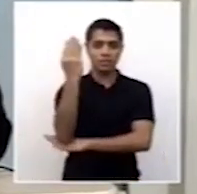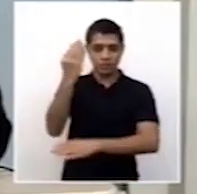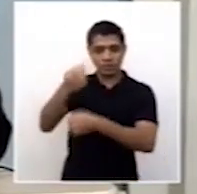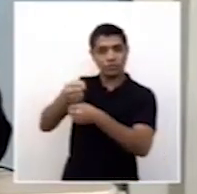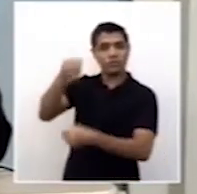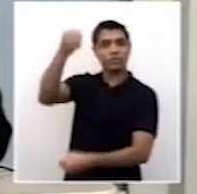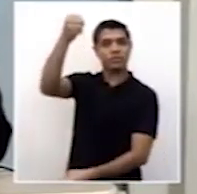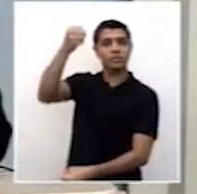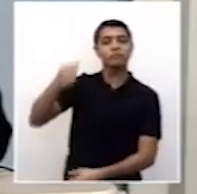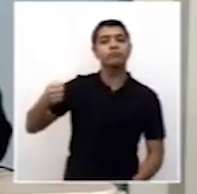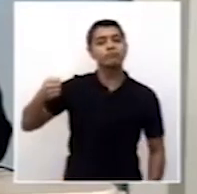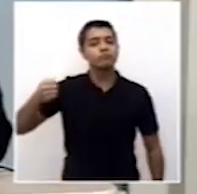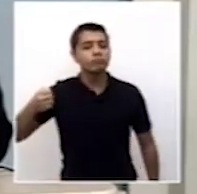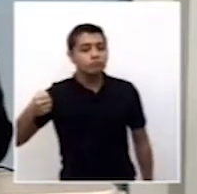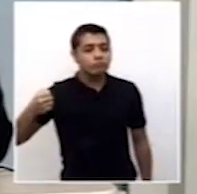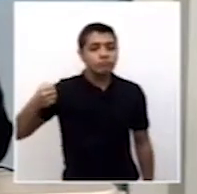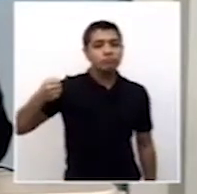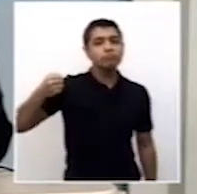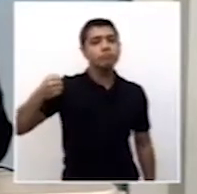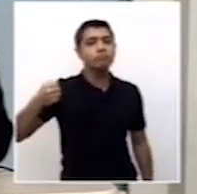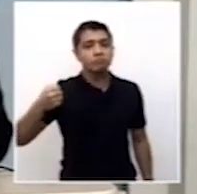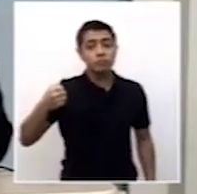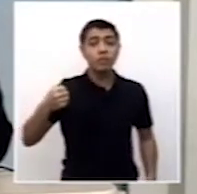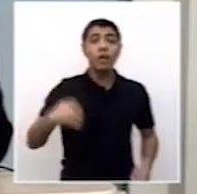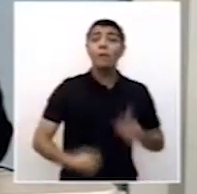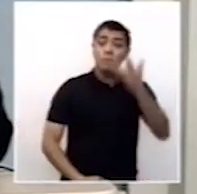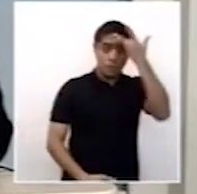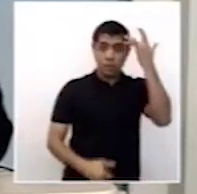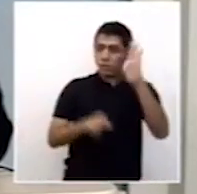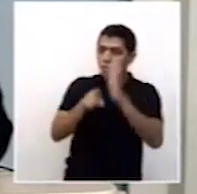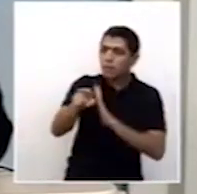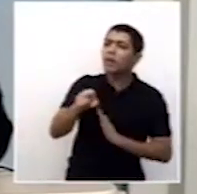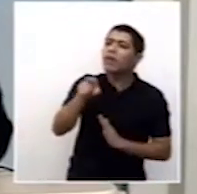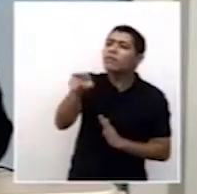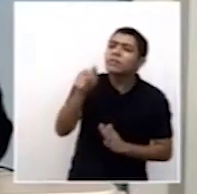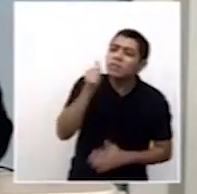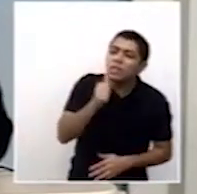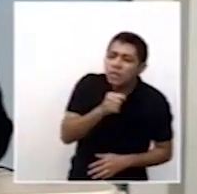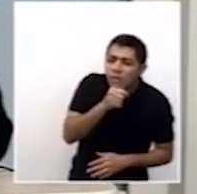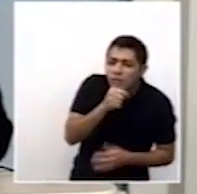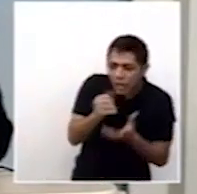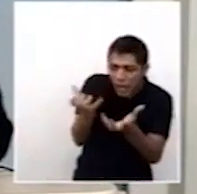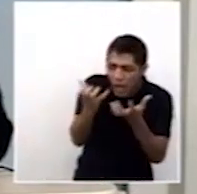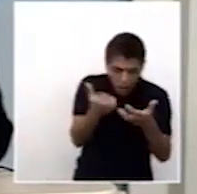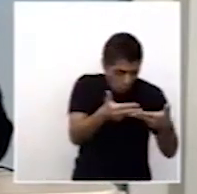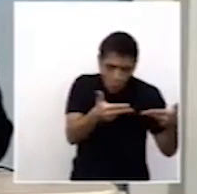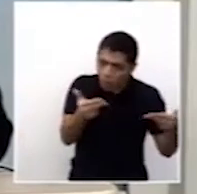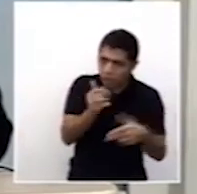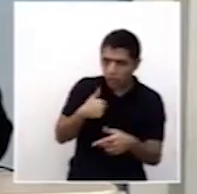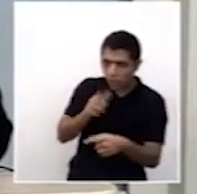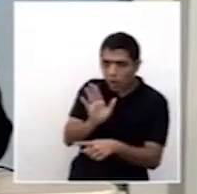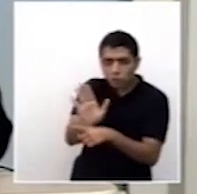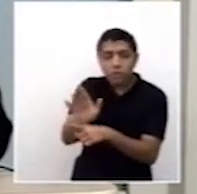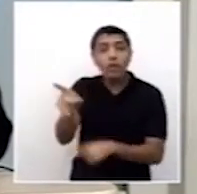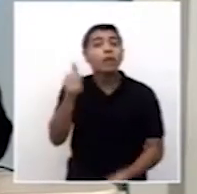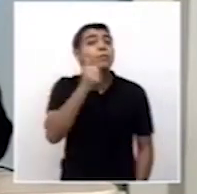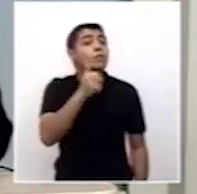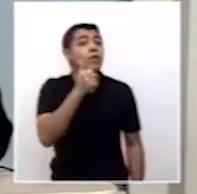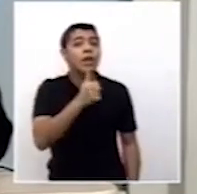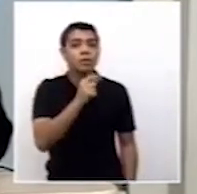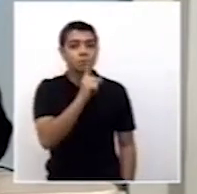ainda indaga. A senhora quer alguma coisa? A senhora não fala nada. De repente, o passageiro nem espera, ela dá